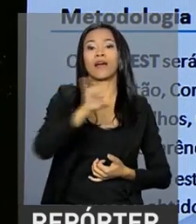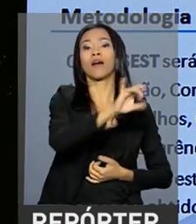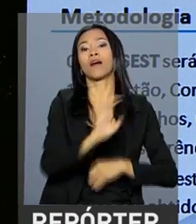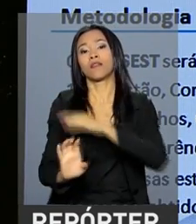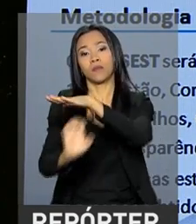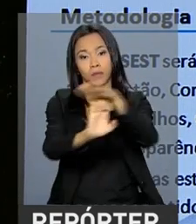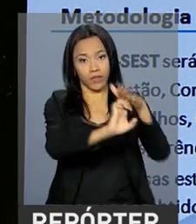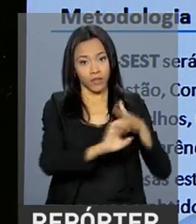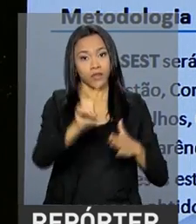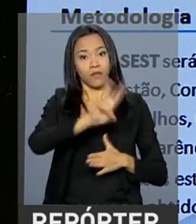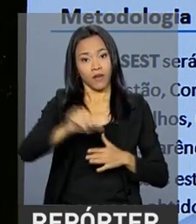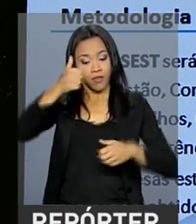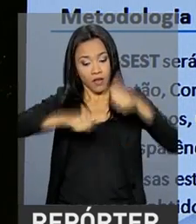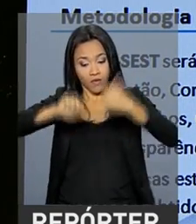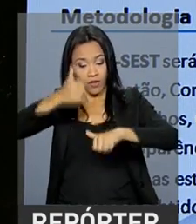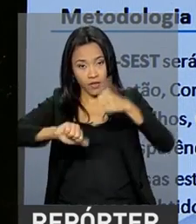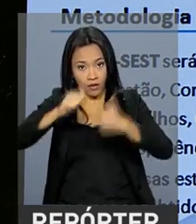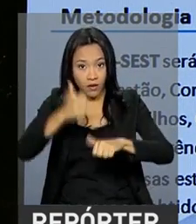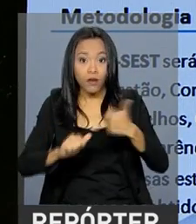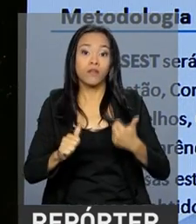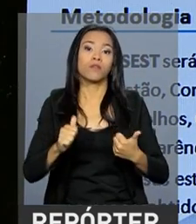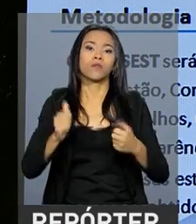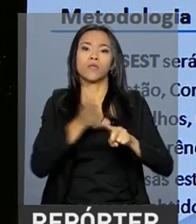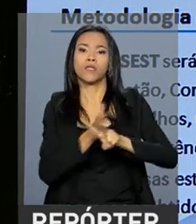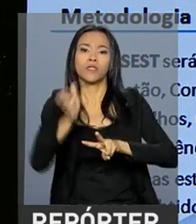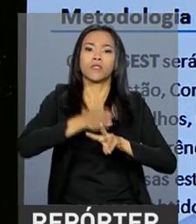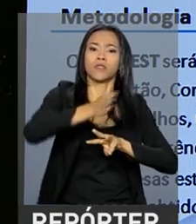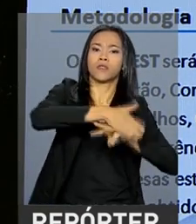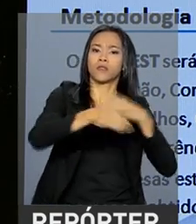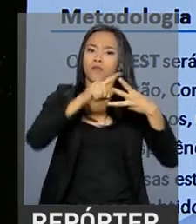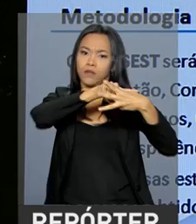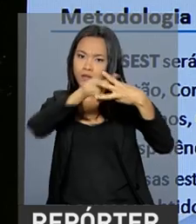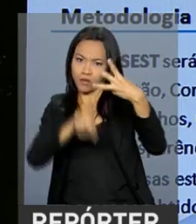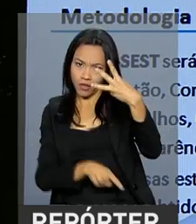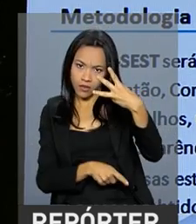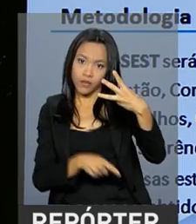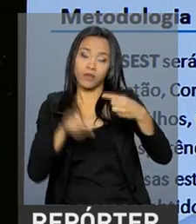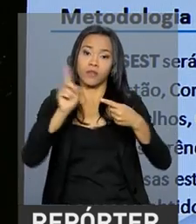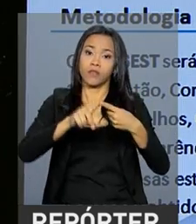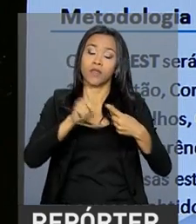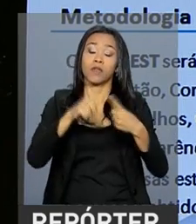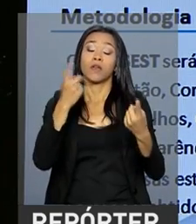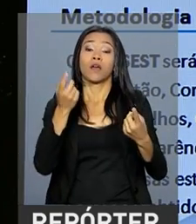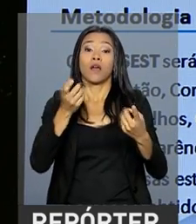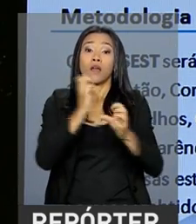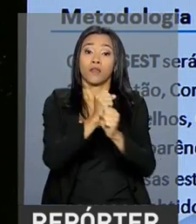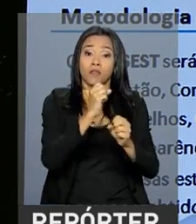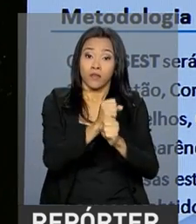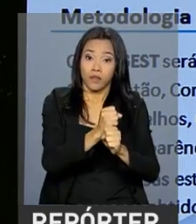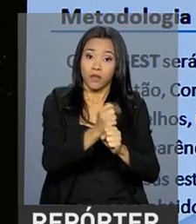com três dimensões a dimensão gestão controle e auditoria